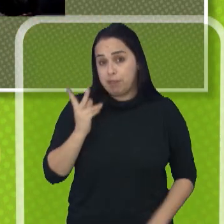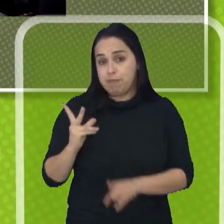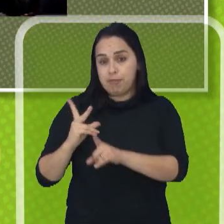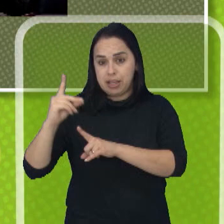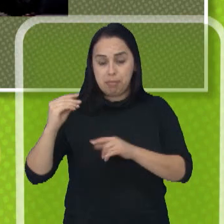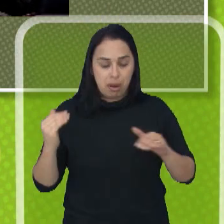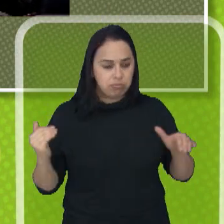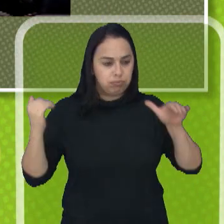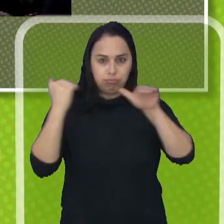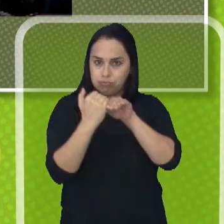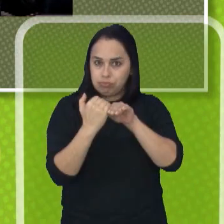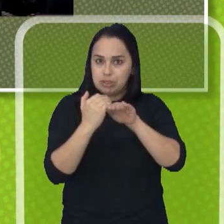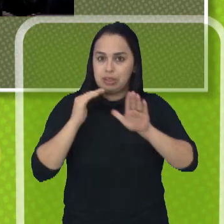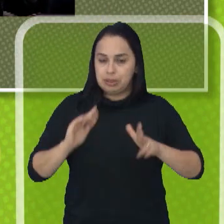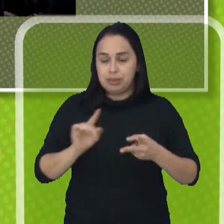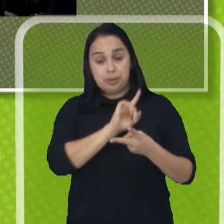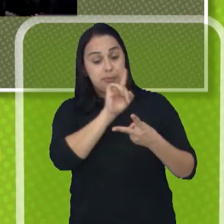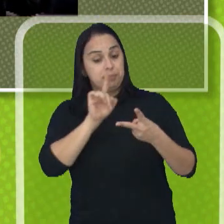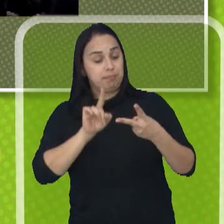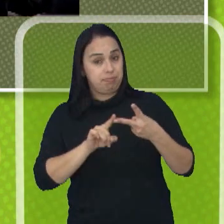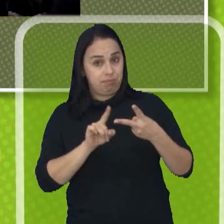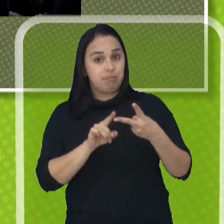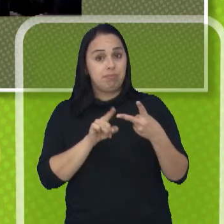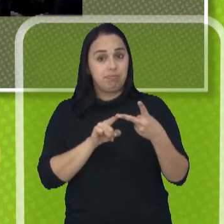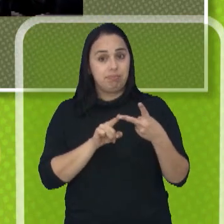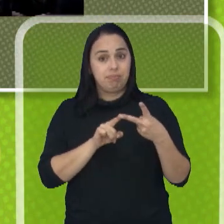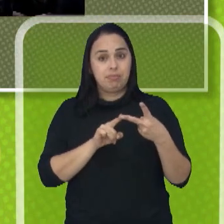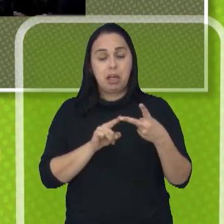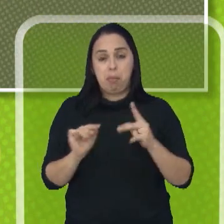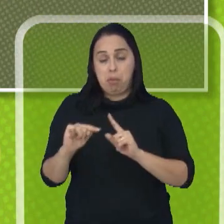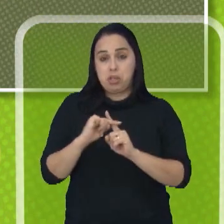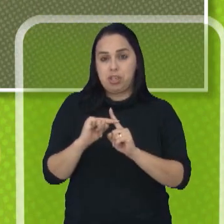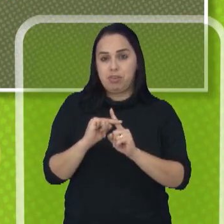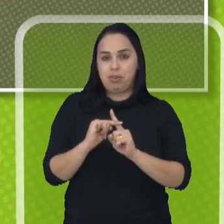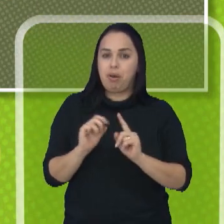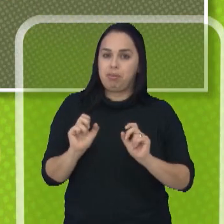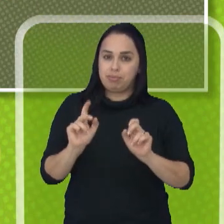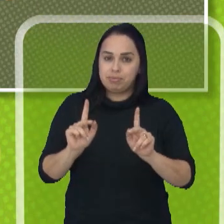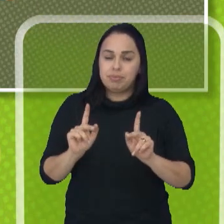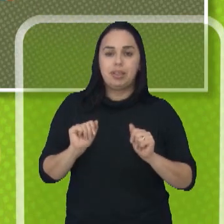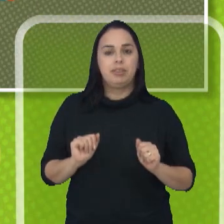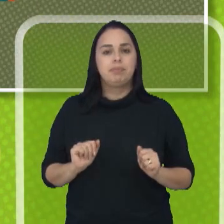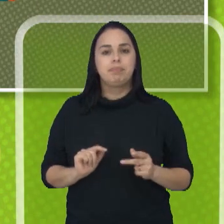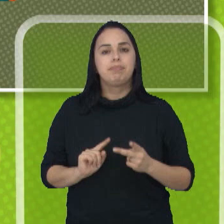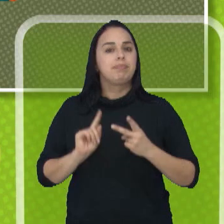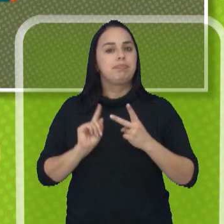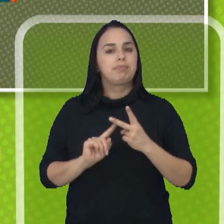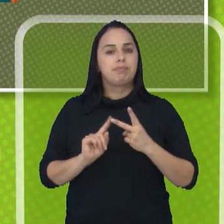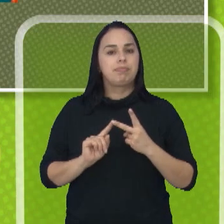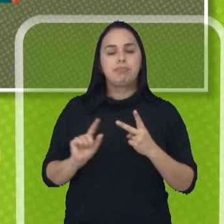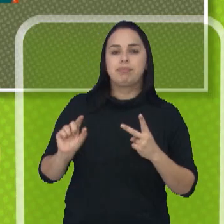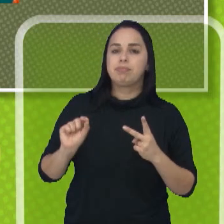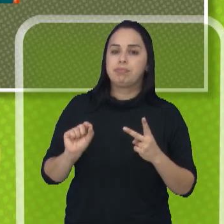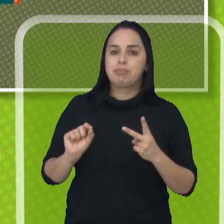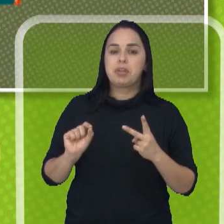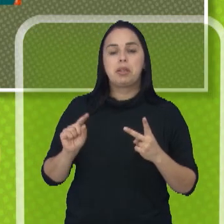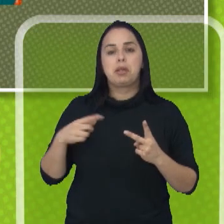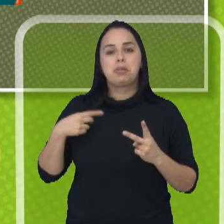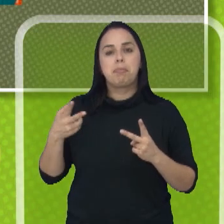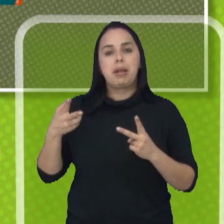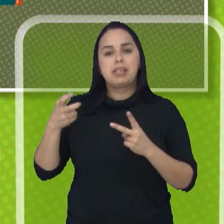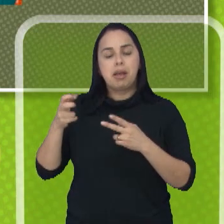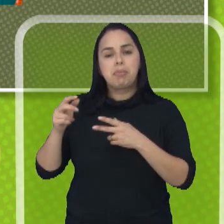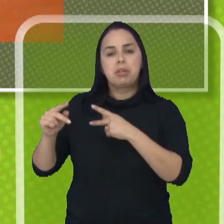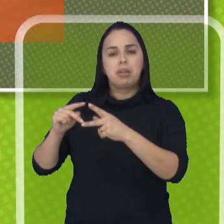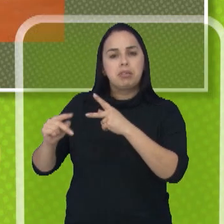para empatar a série, né? E um outro ponto positivo também para esse São José é que a gente vê que o São José aos poucos